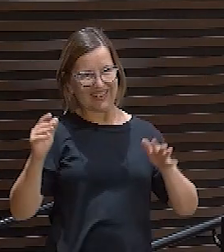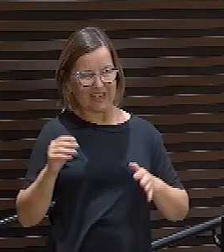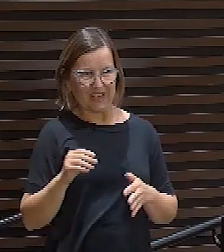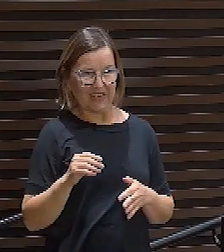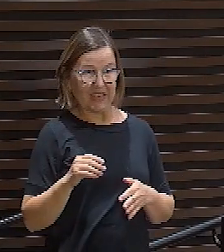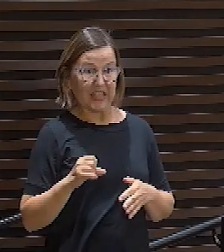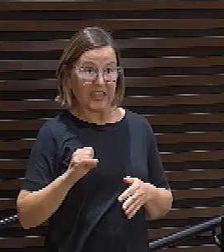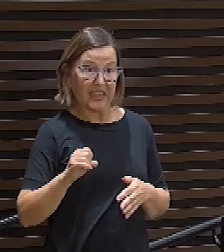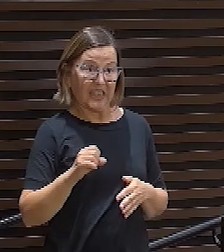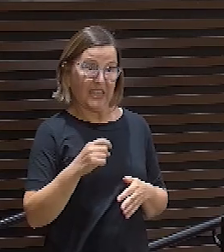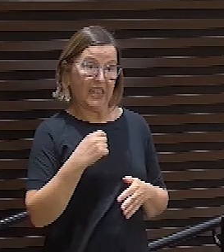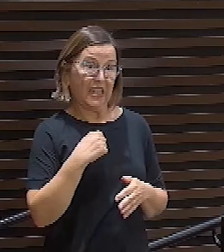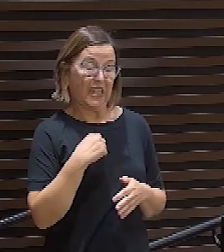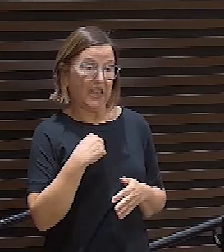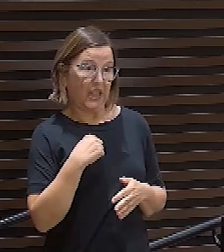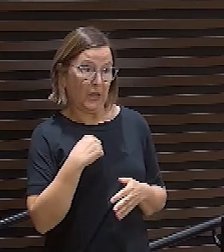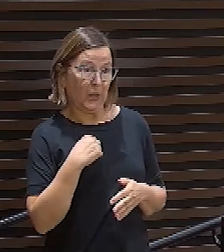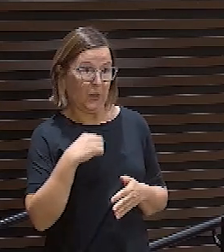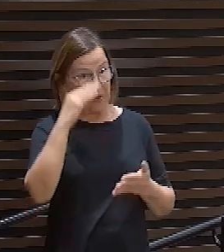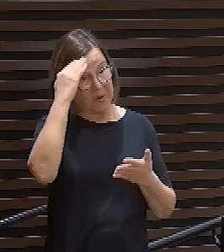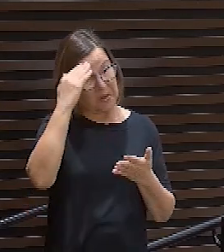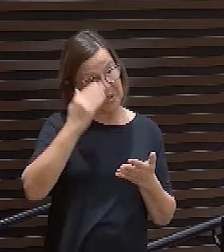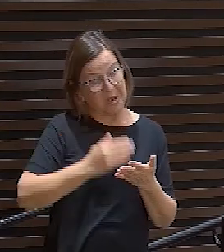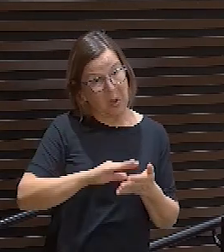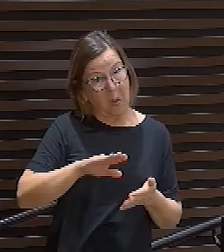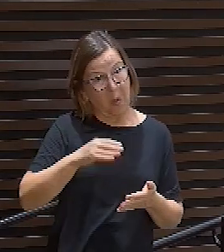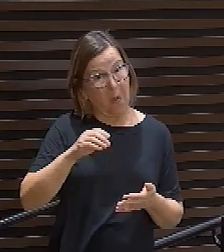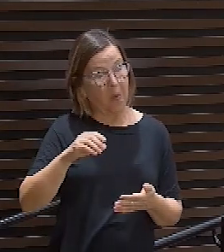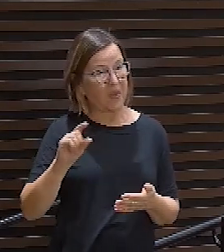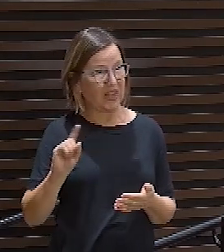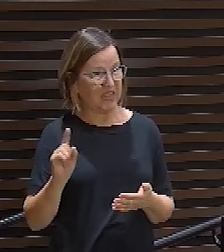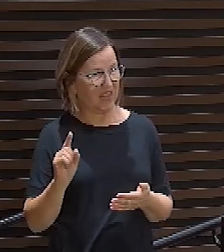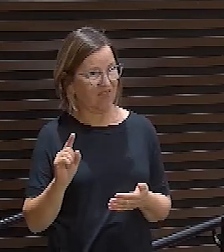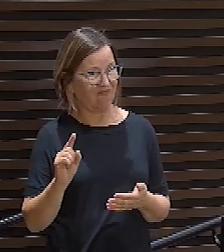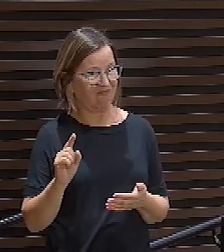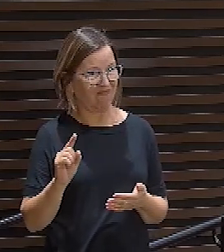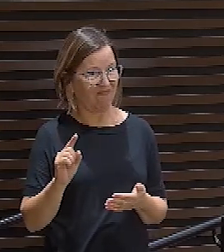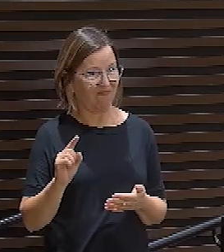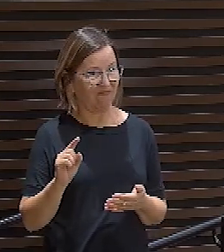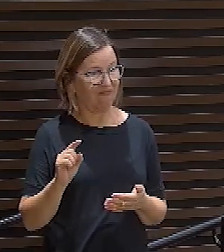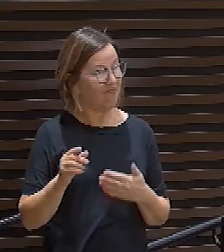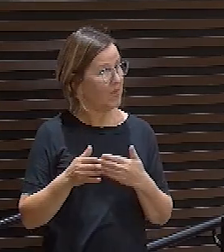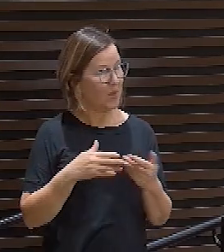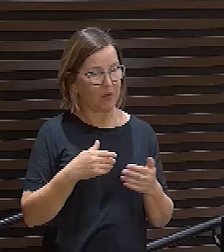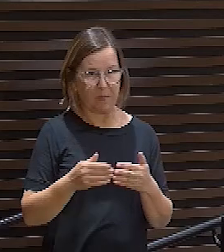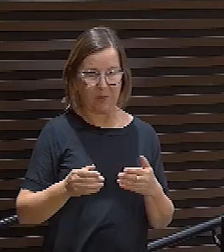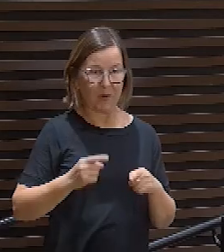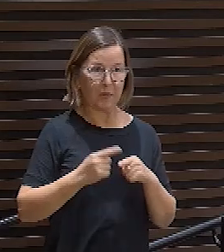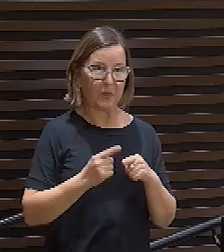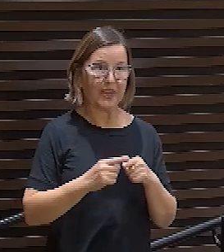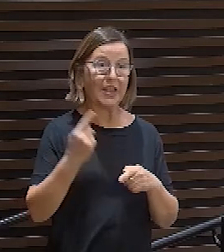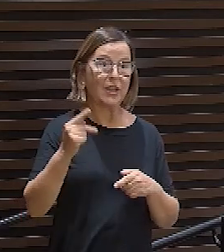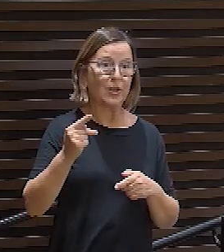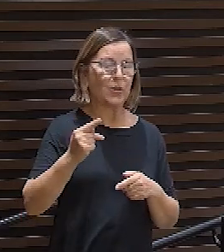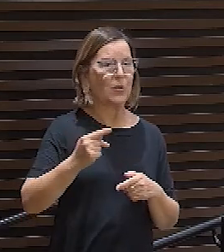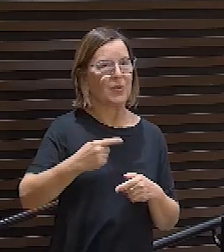não diminui em nada a sua majestade, o seu poder, a sua glória, a